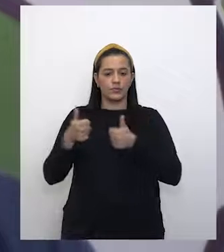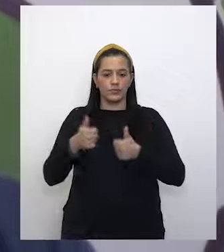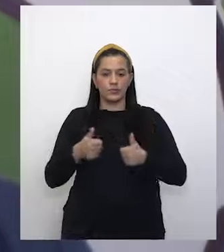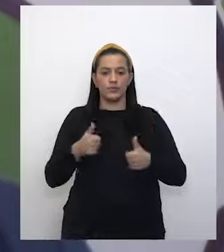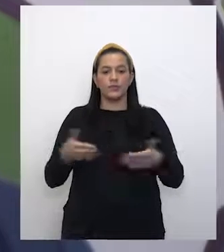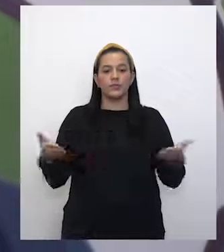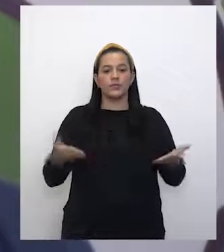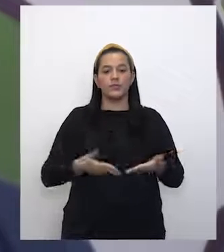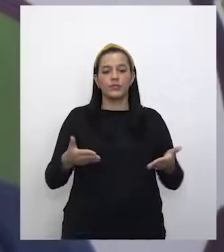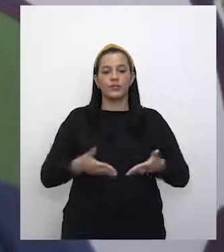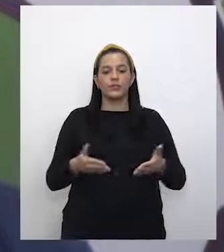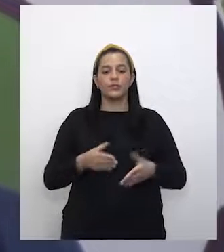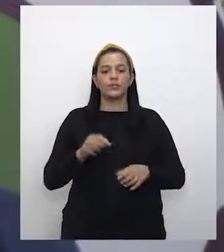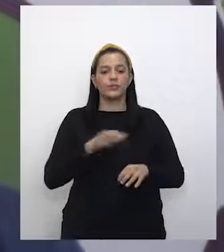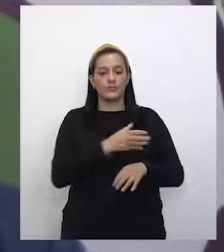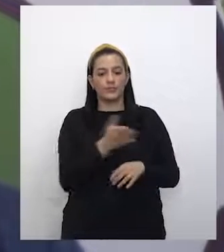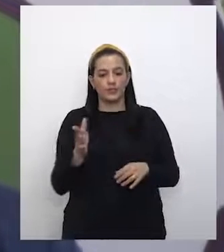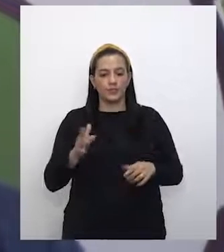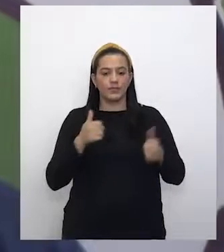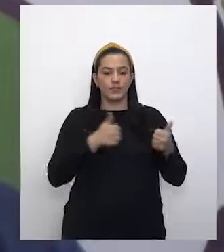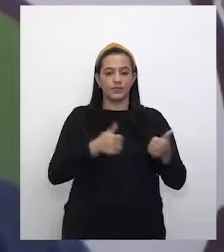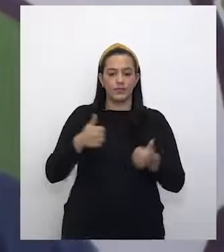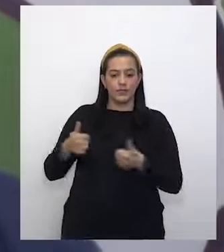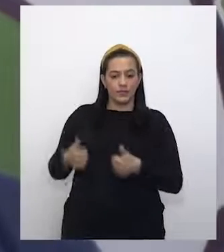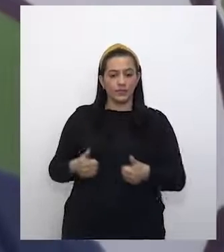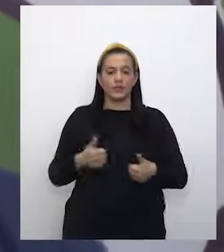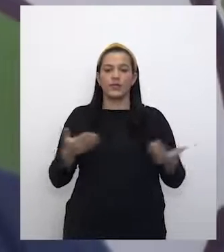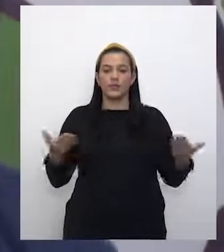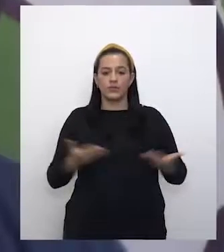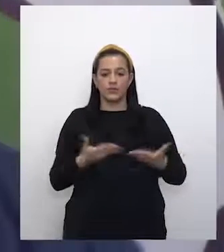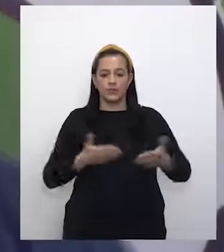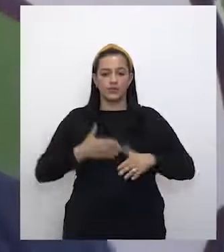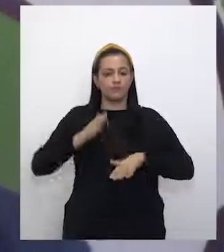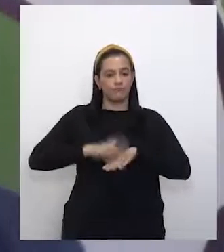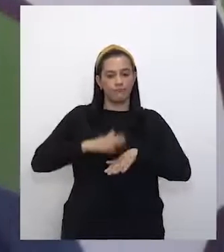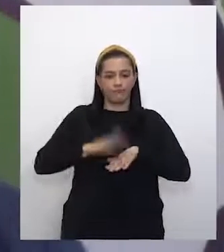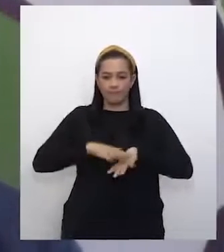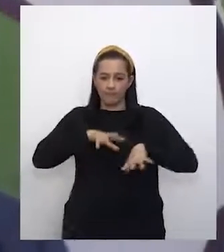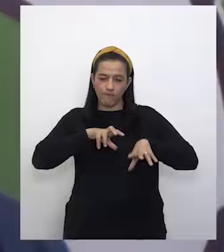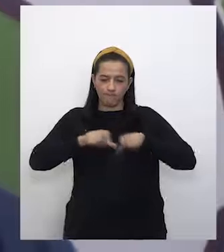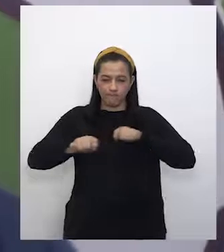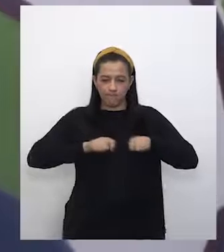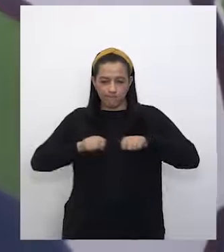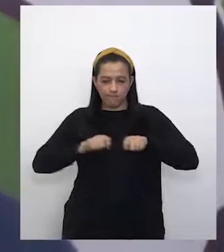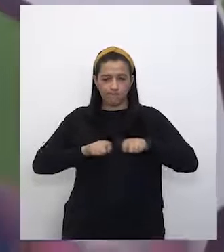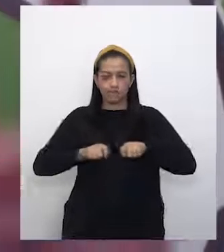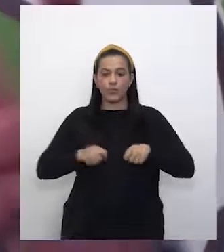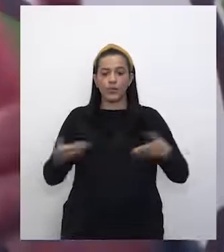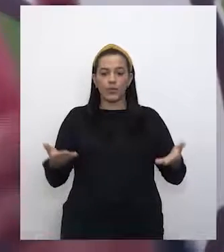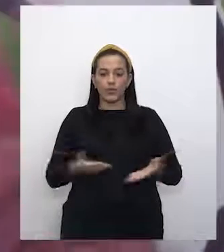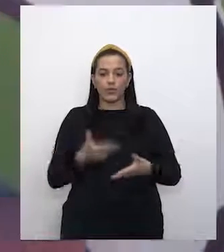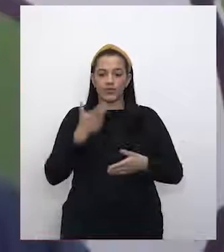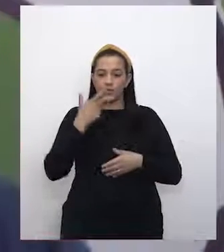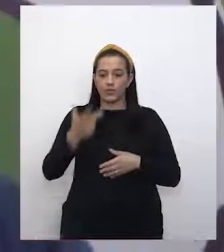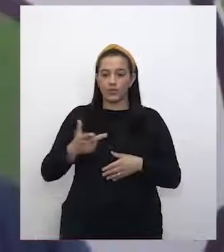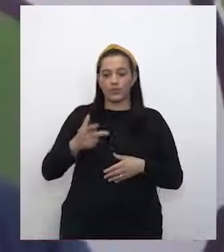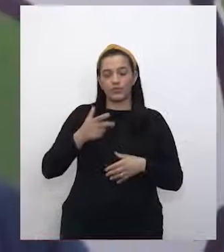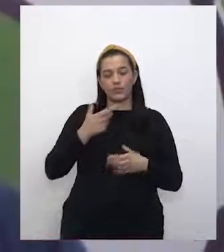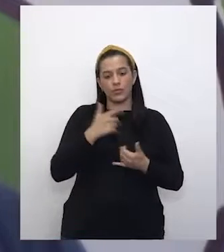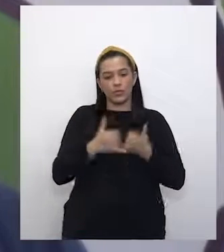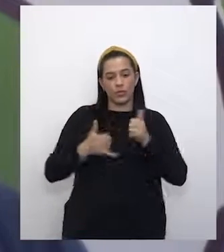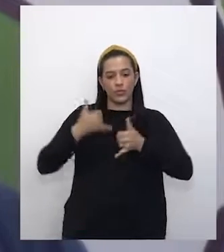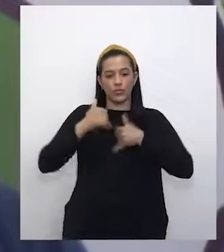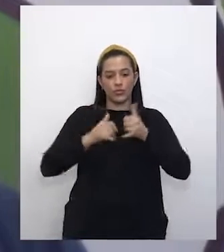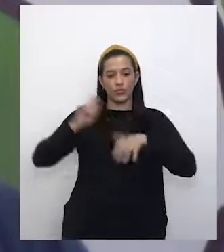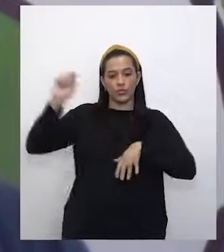Primeiramente, tudo bem, pessoal? Mais um Bora Mão na Massa de hoje, e falando sobre energia solar.